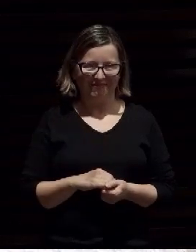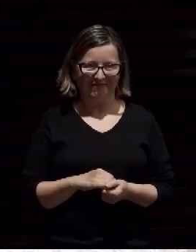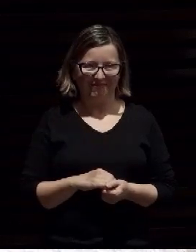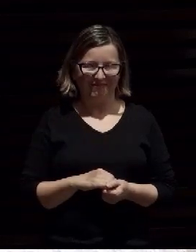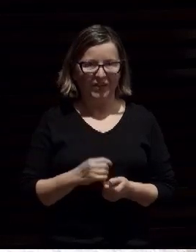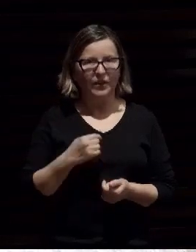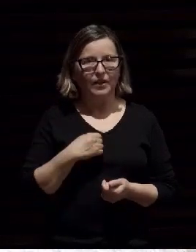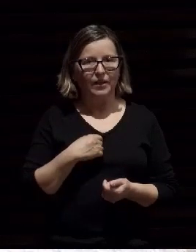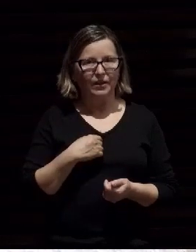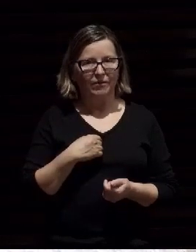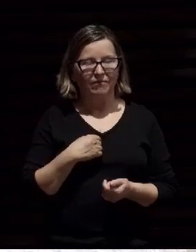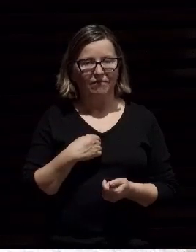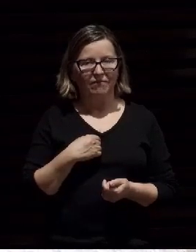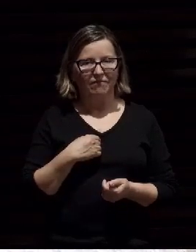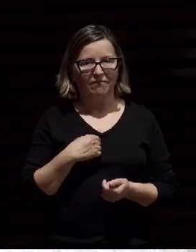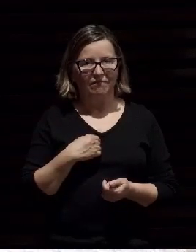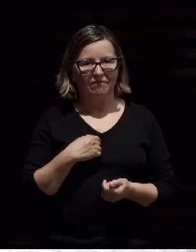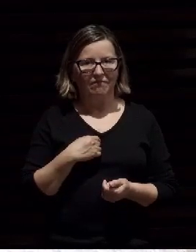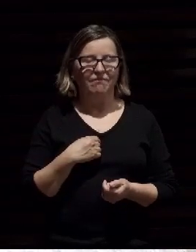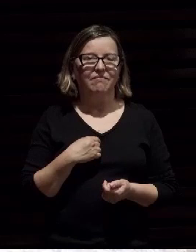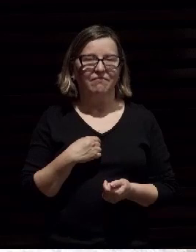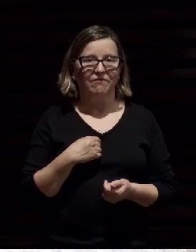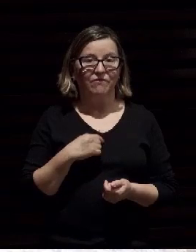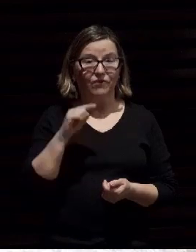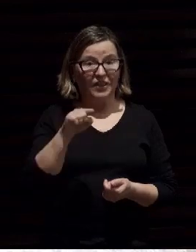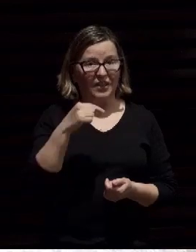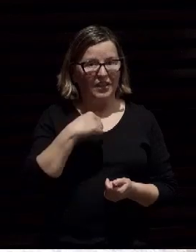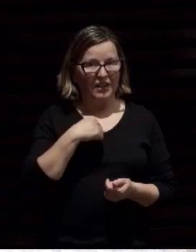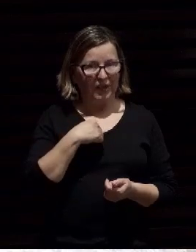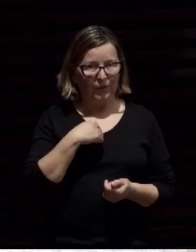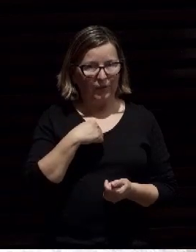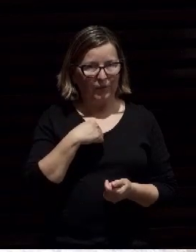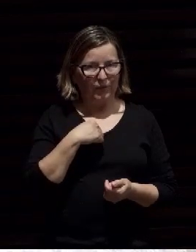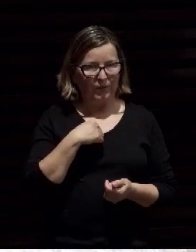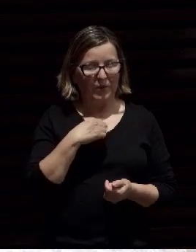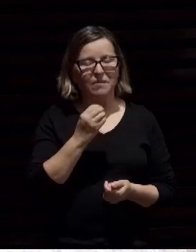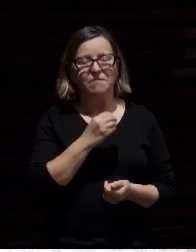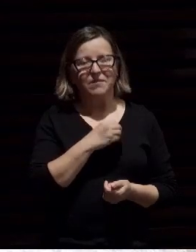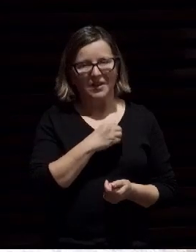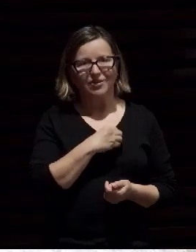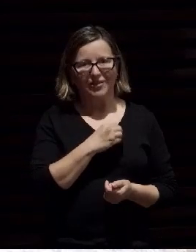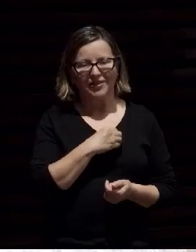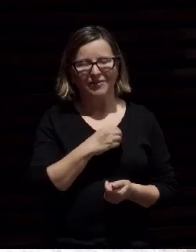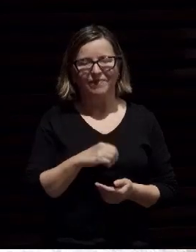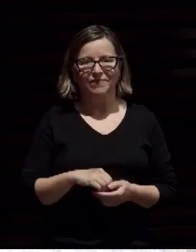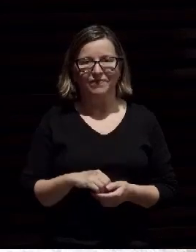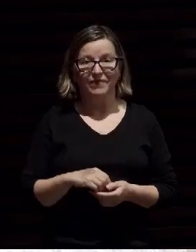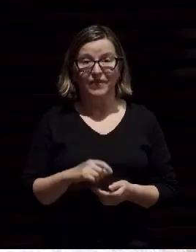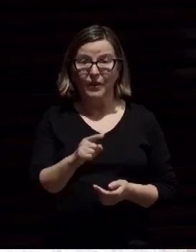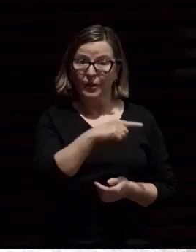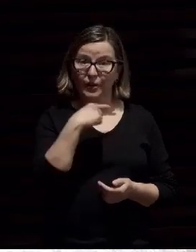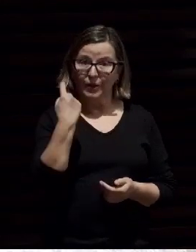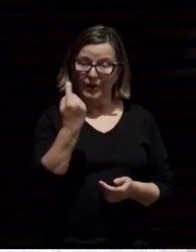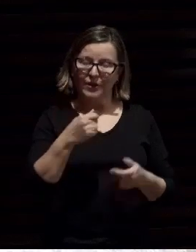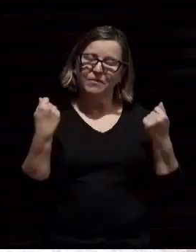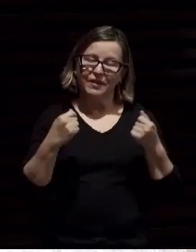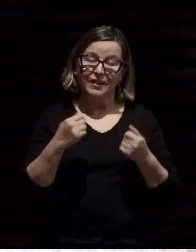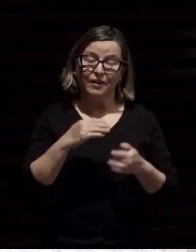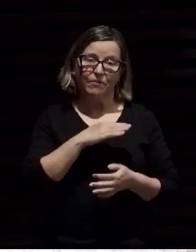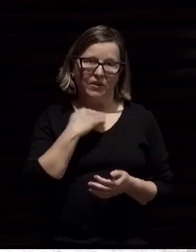Pecador é você e eu. Nós somos os pecadores. E nós é que precisávamos morrer.